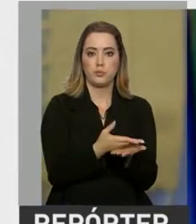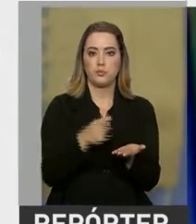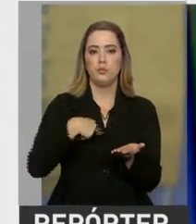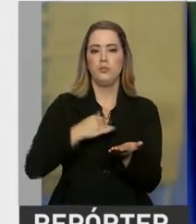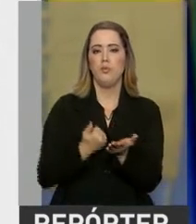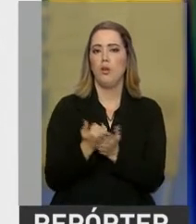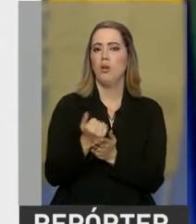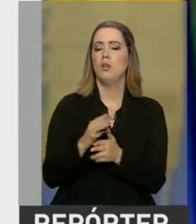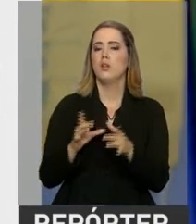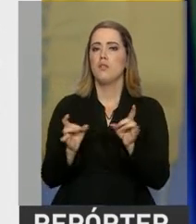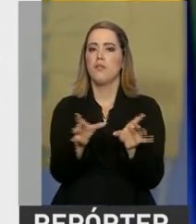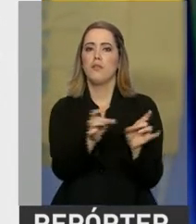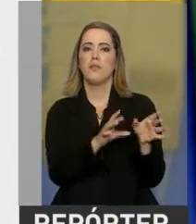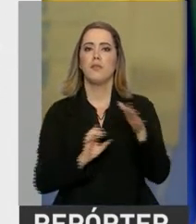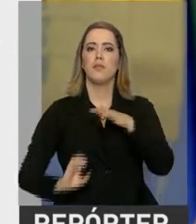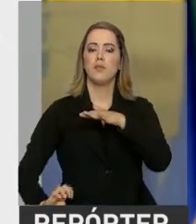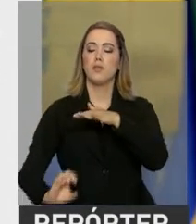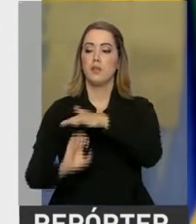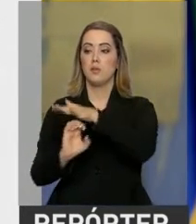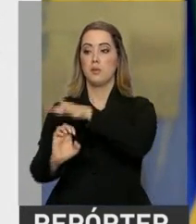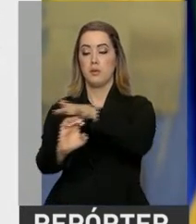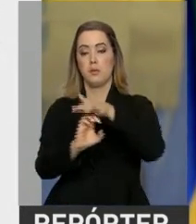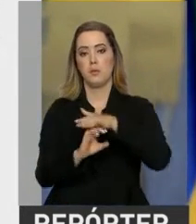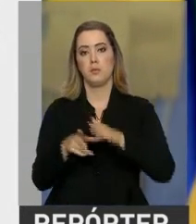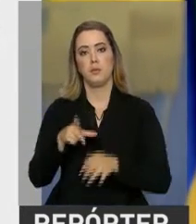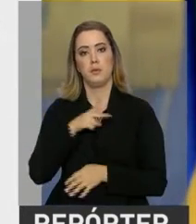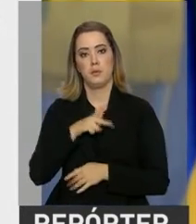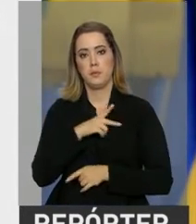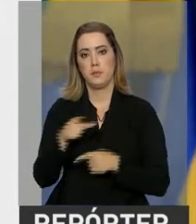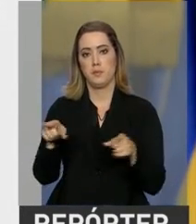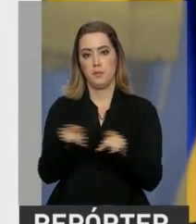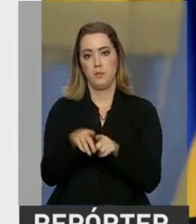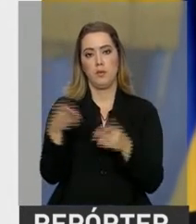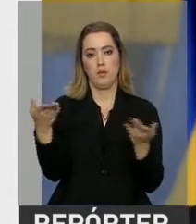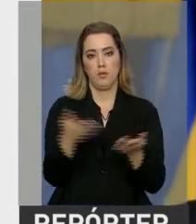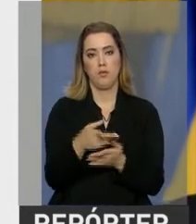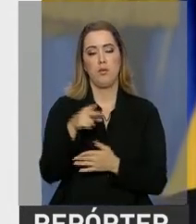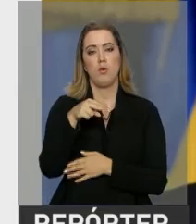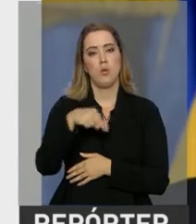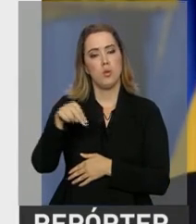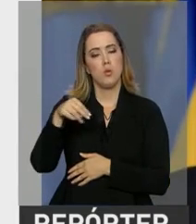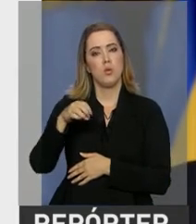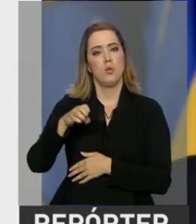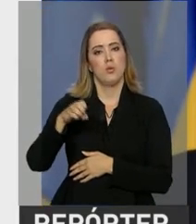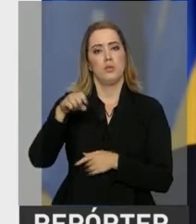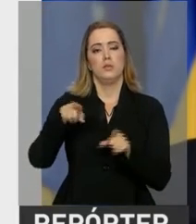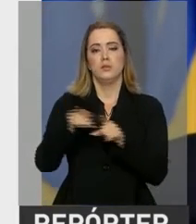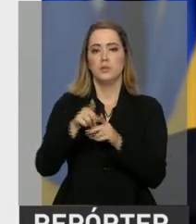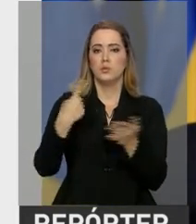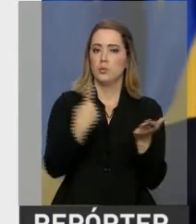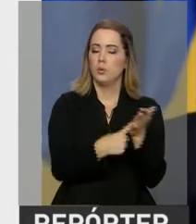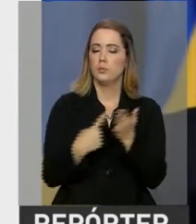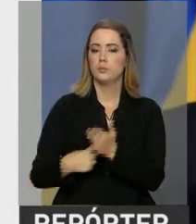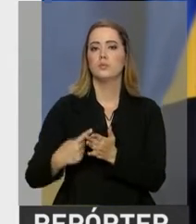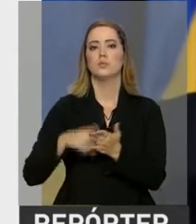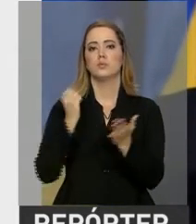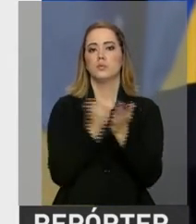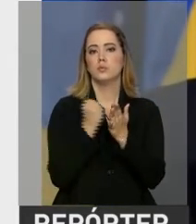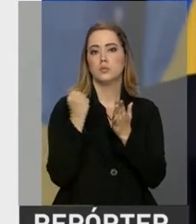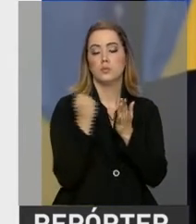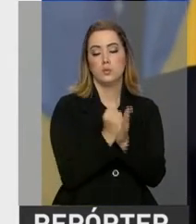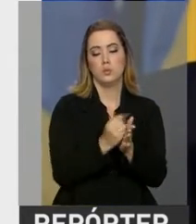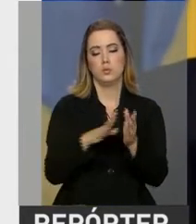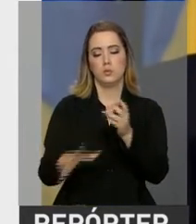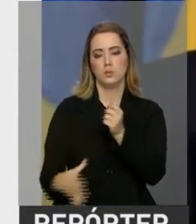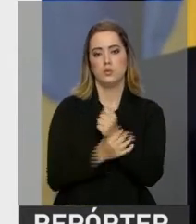da iniciativa privada temer afirmou ao jornal norte americano que o brasil vai cumprir contratos firmados prezando pela segurança jurídica